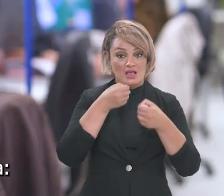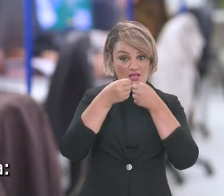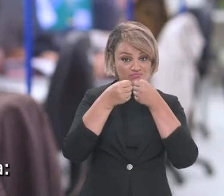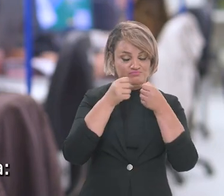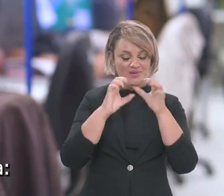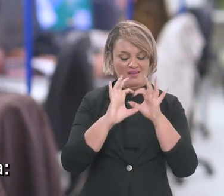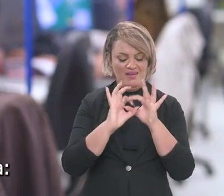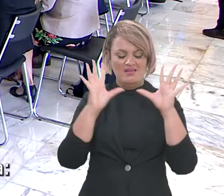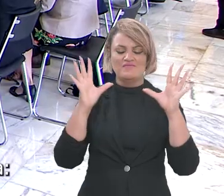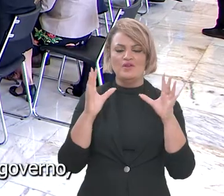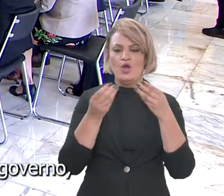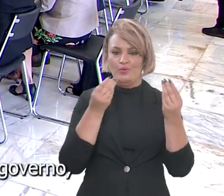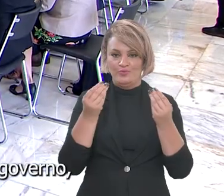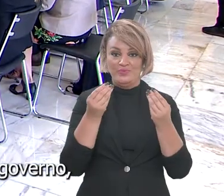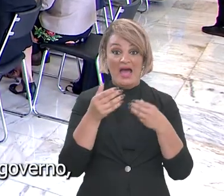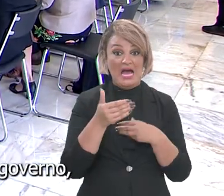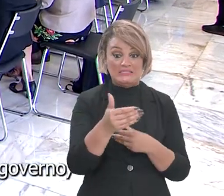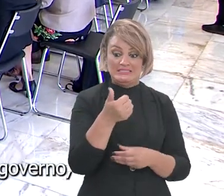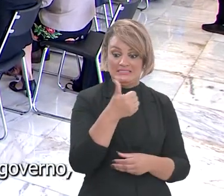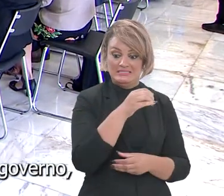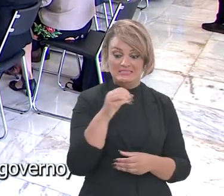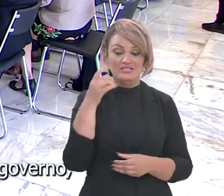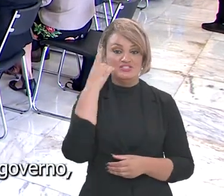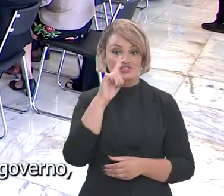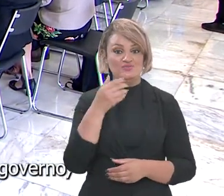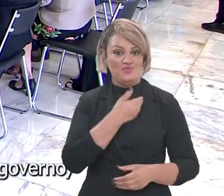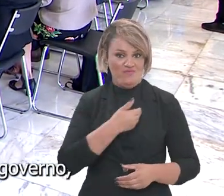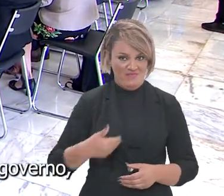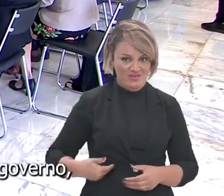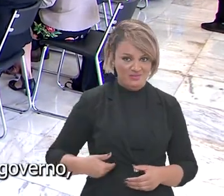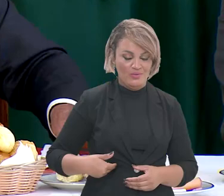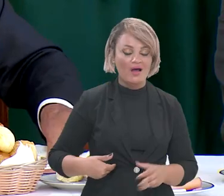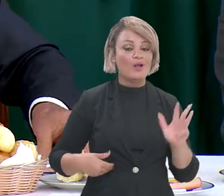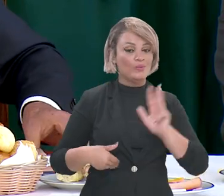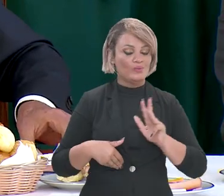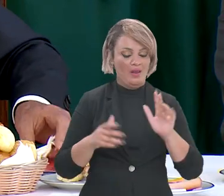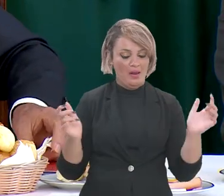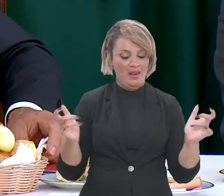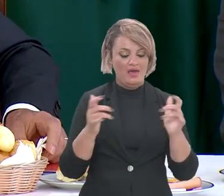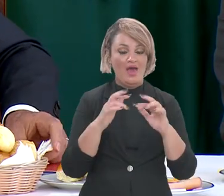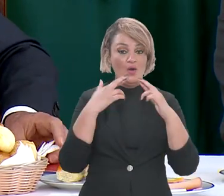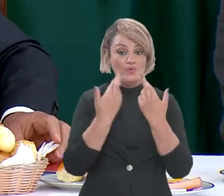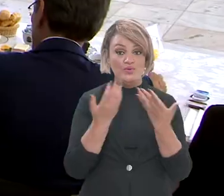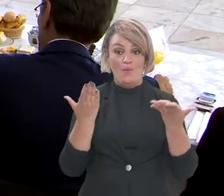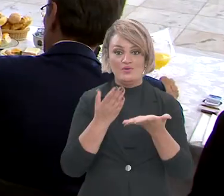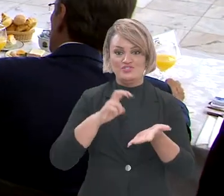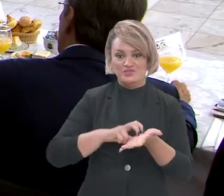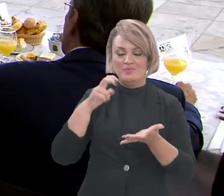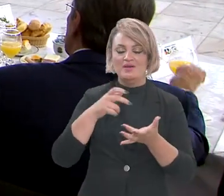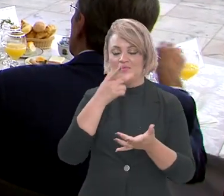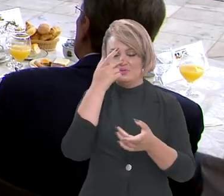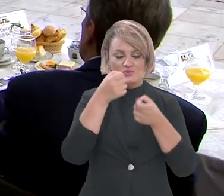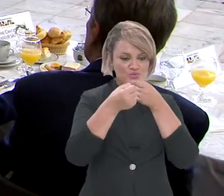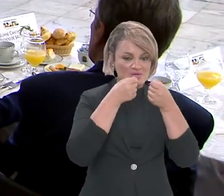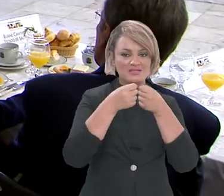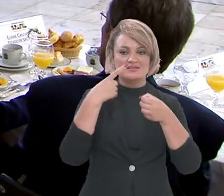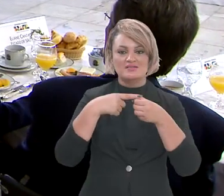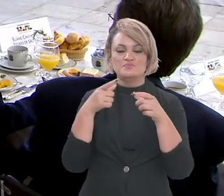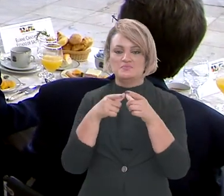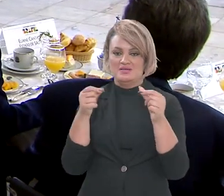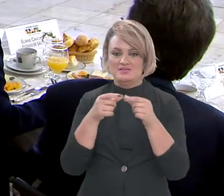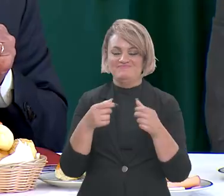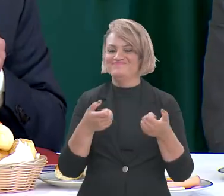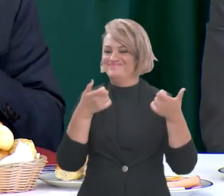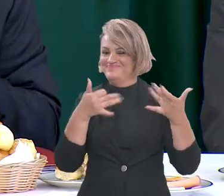Transparência e liberdade de imprensa. Se preparando para o marco dos 100 dias de governo, o presidente Lula se reuniu hoje com jornalistas em